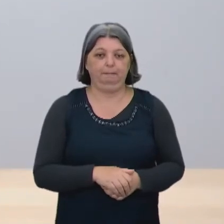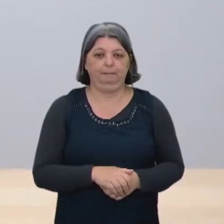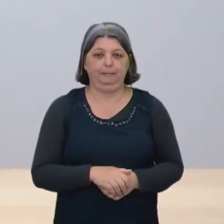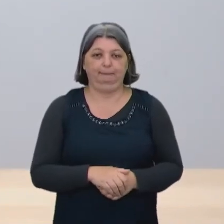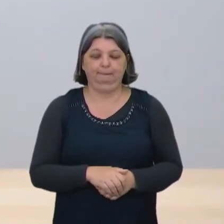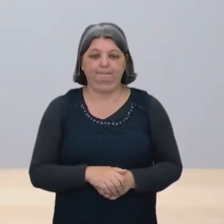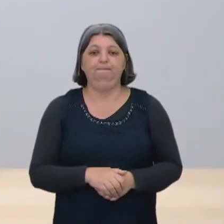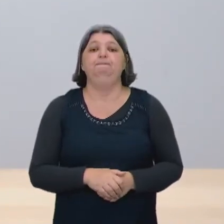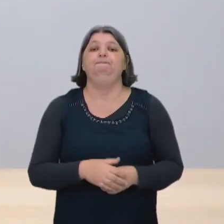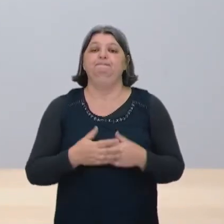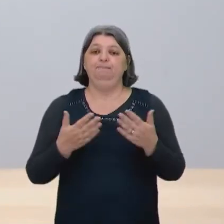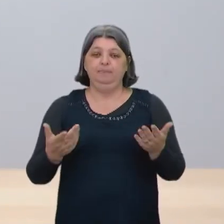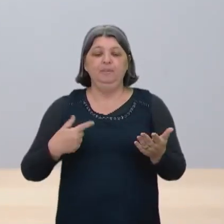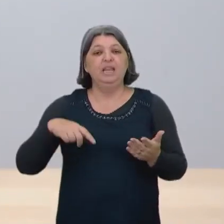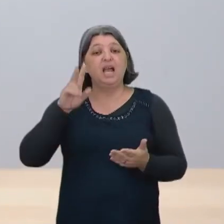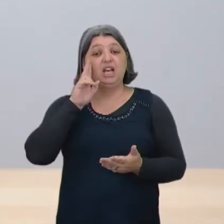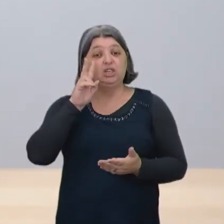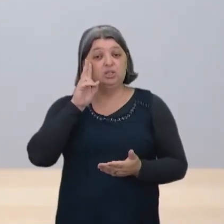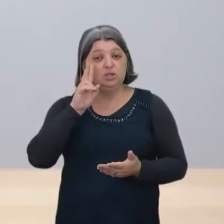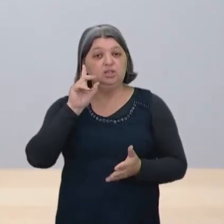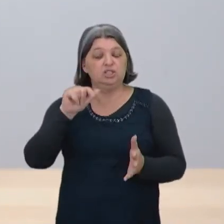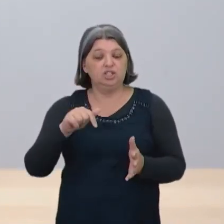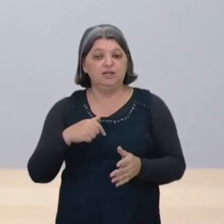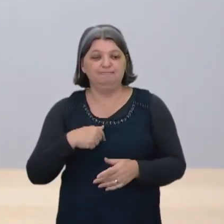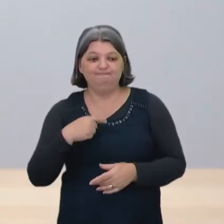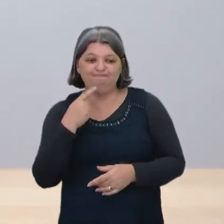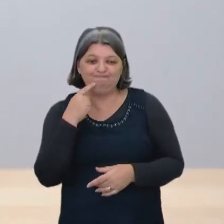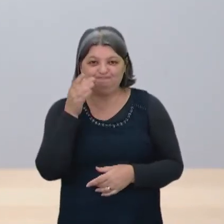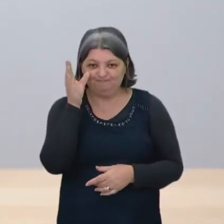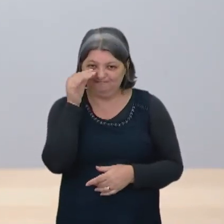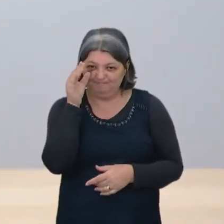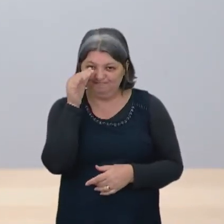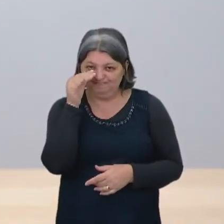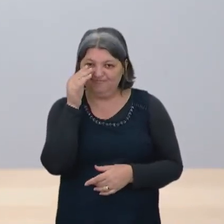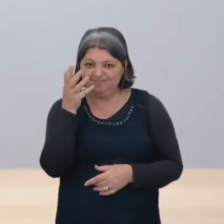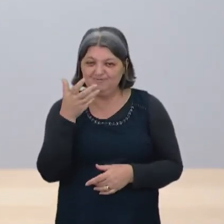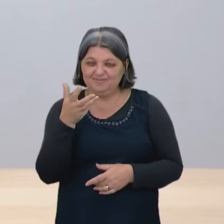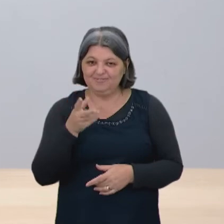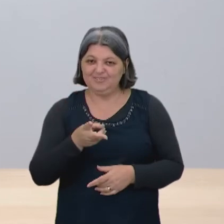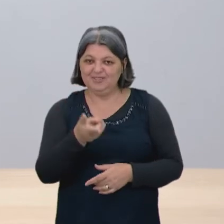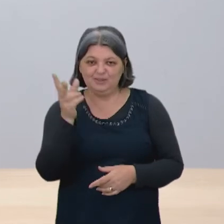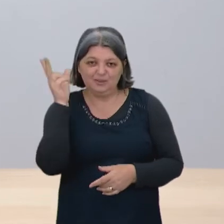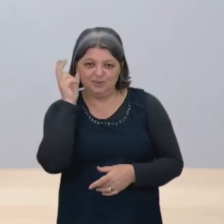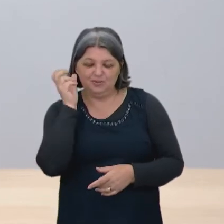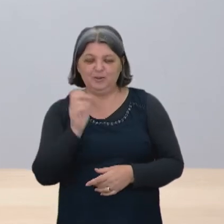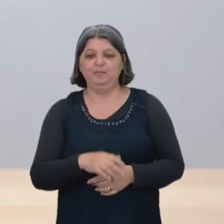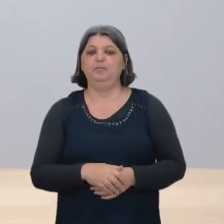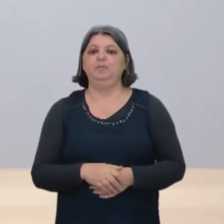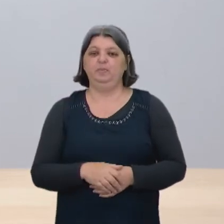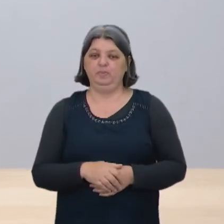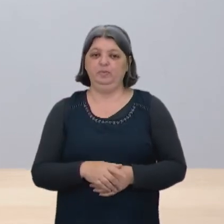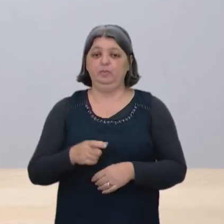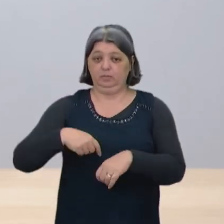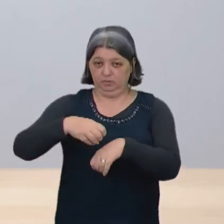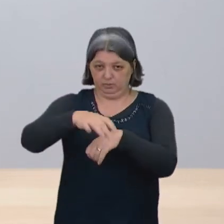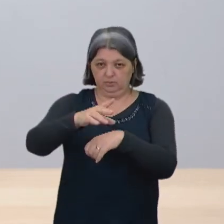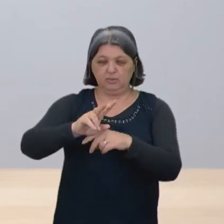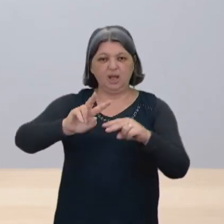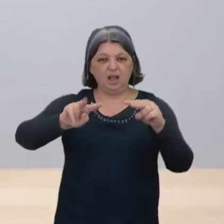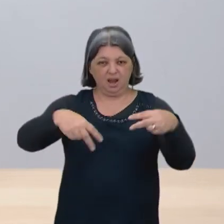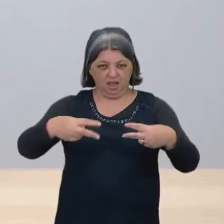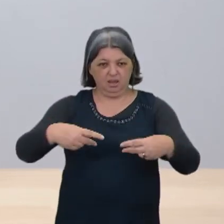Olha só, você vê que a história já deixou até um gostinho de quero ouvir o resto, né? Então, aconselho vocês, ó, o link está